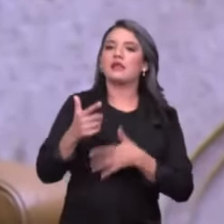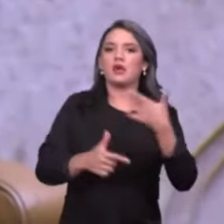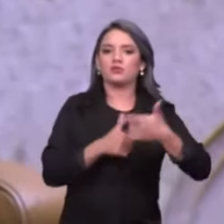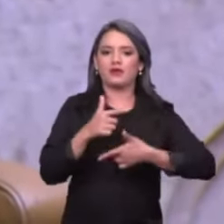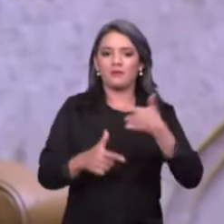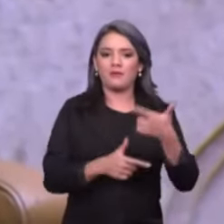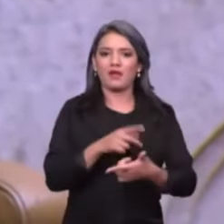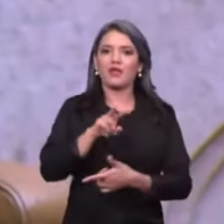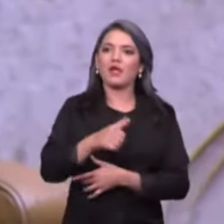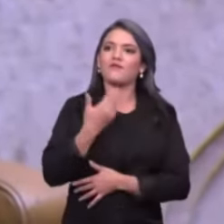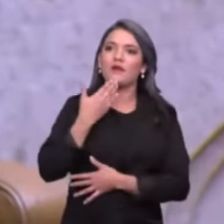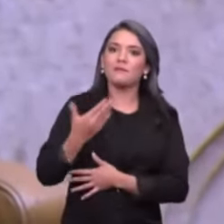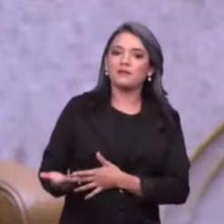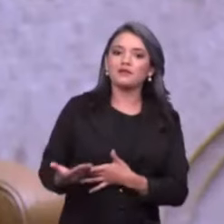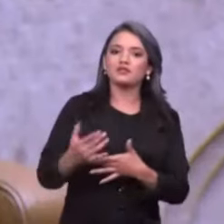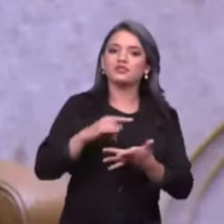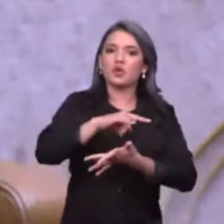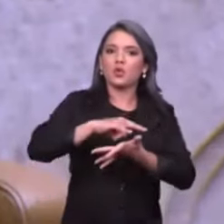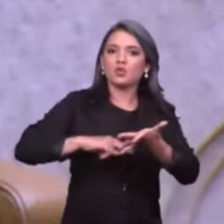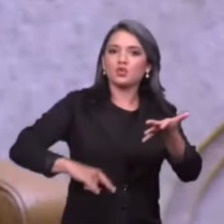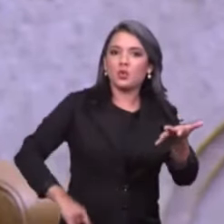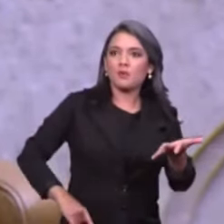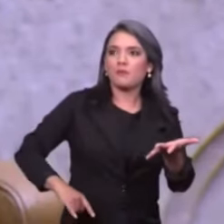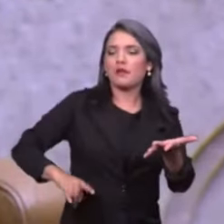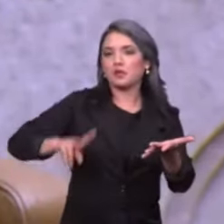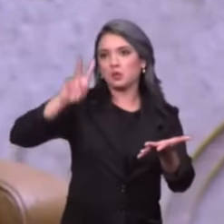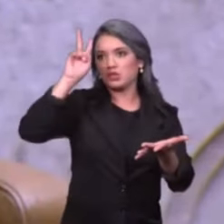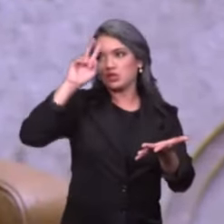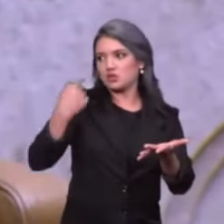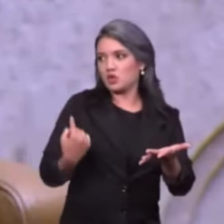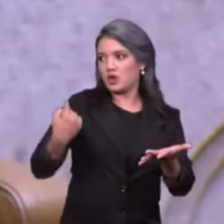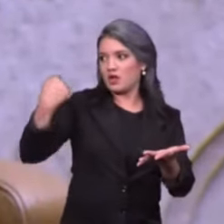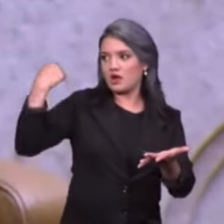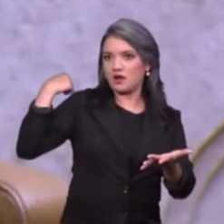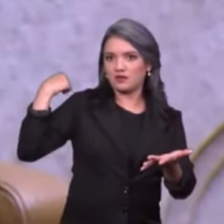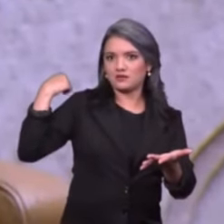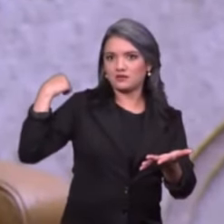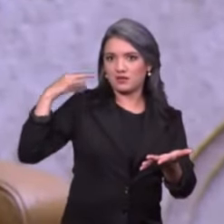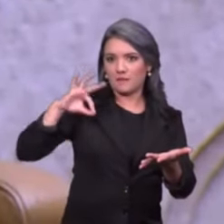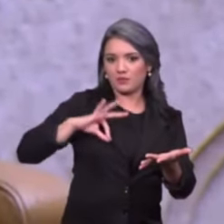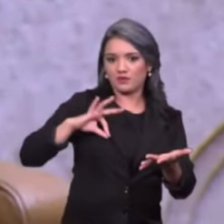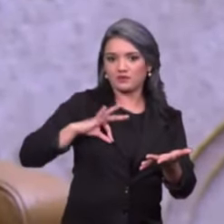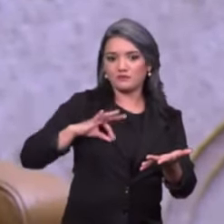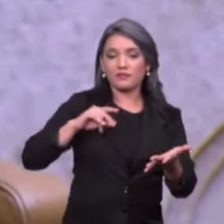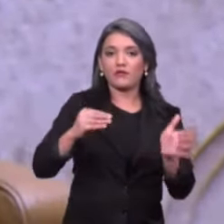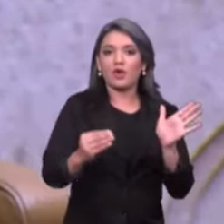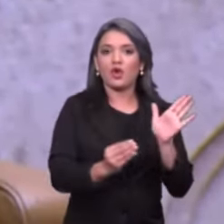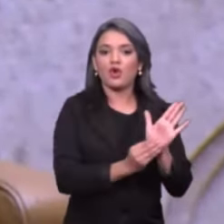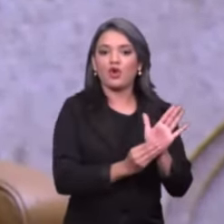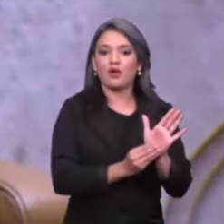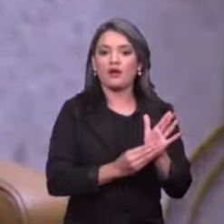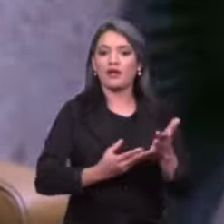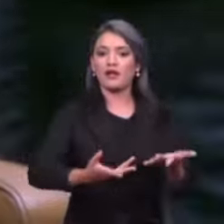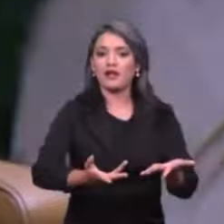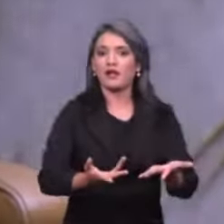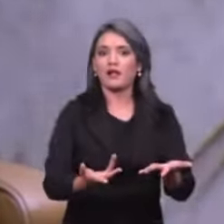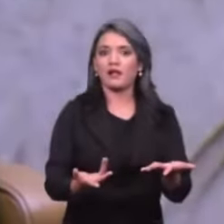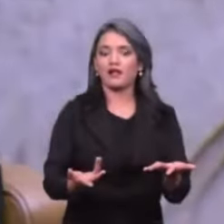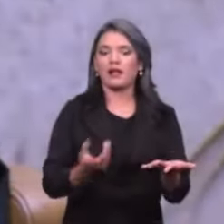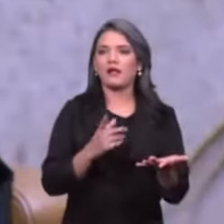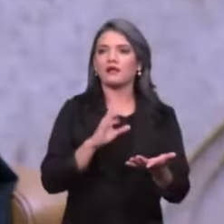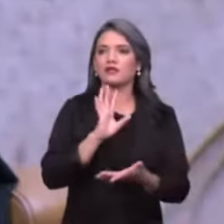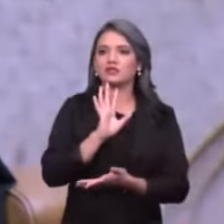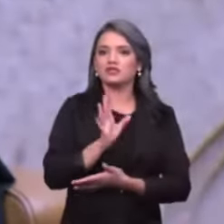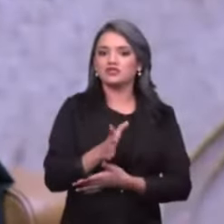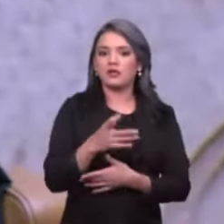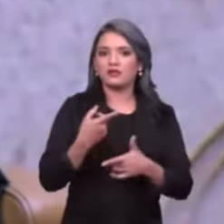de bons antecedentes e vai constar um registro penal por drogas. Vai e, por via de consequência, a vida dele está prejudicada.